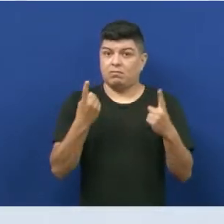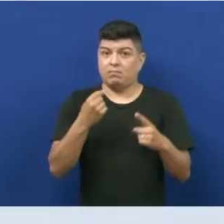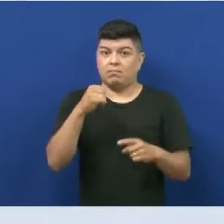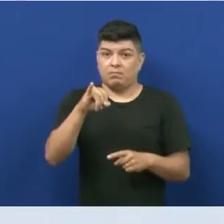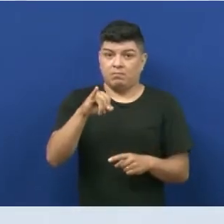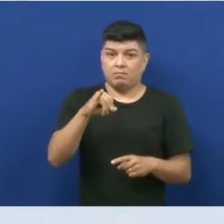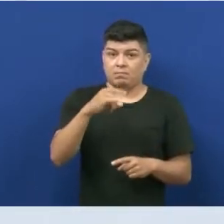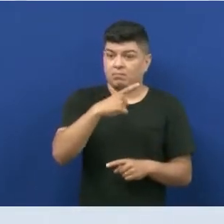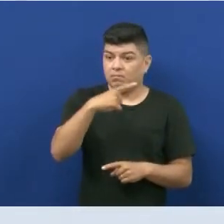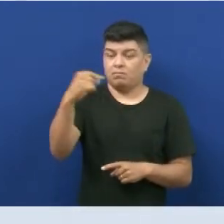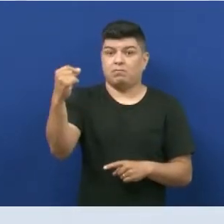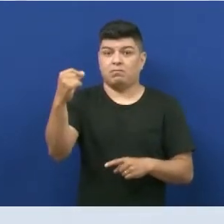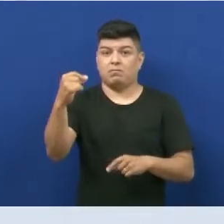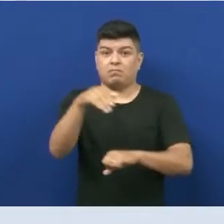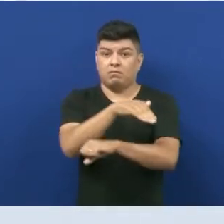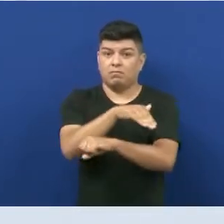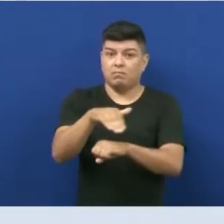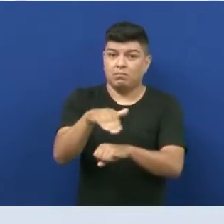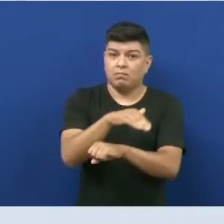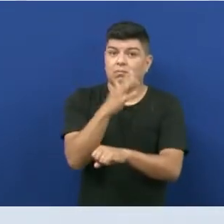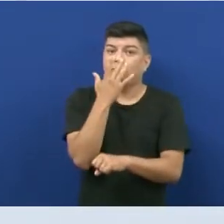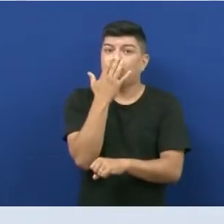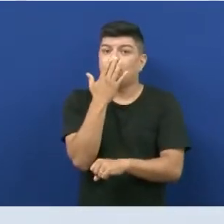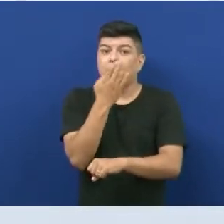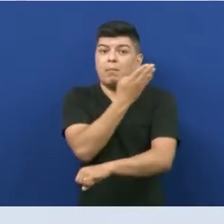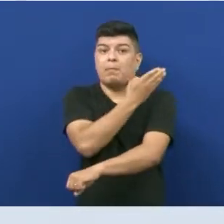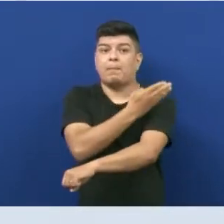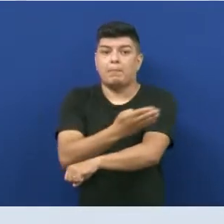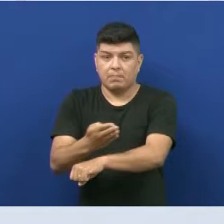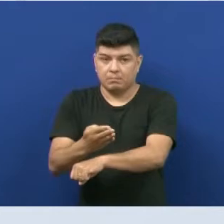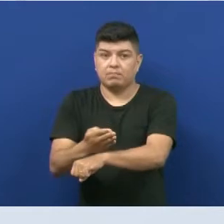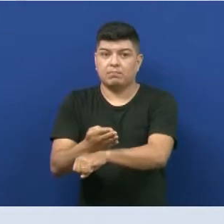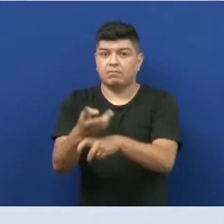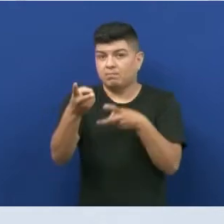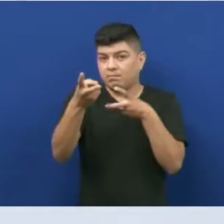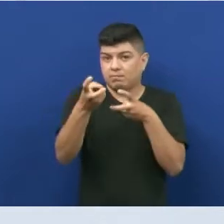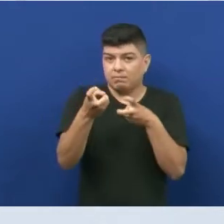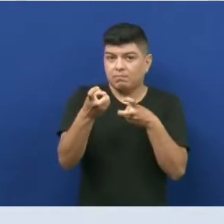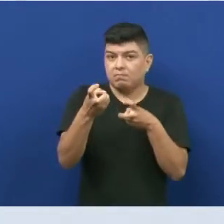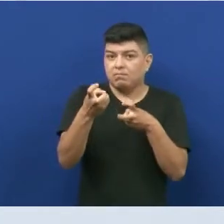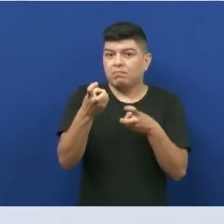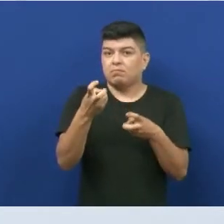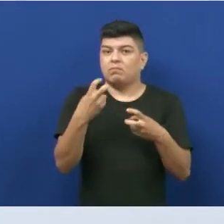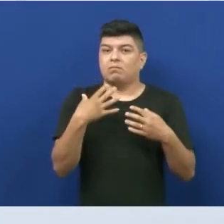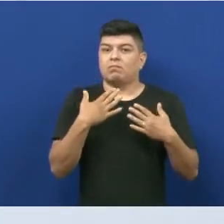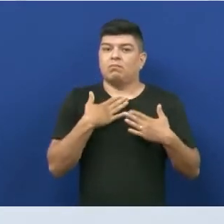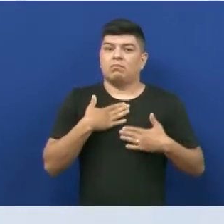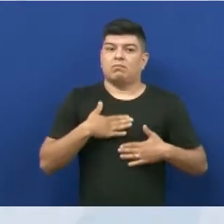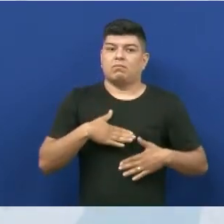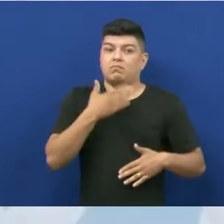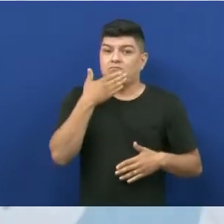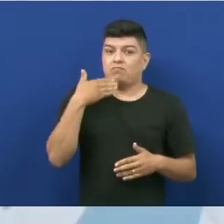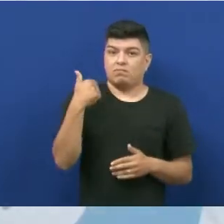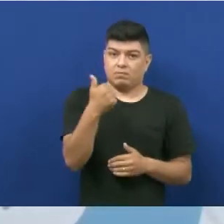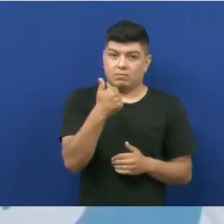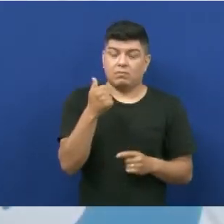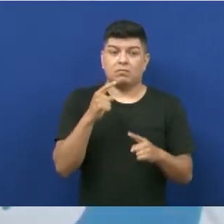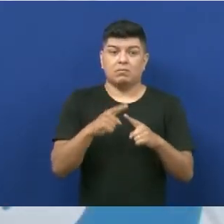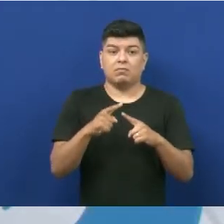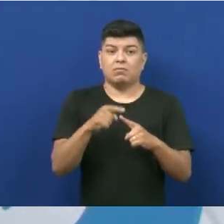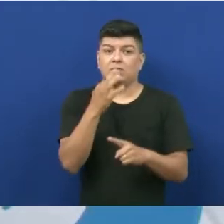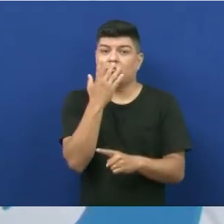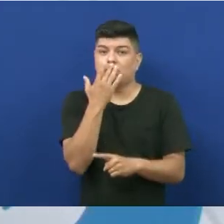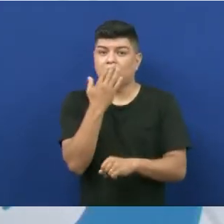sair com uma roupa com a cor branca, você vai perceber que você vai sentir um conforto maior. Porque como a